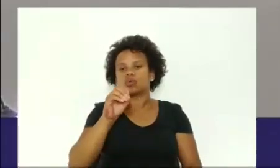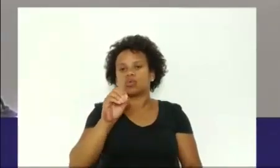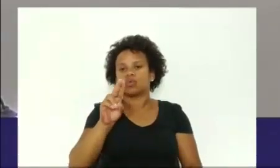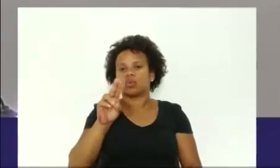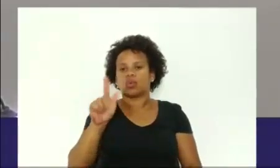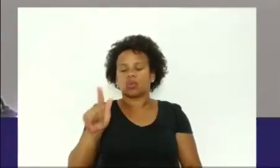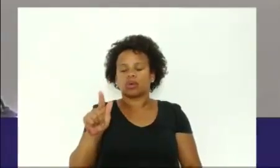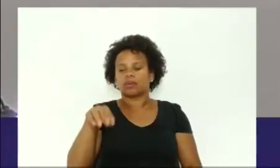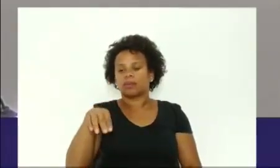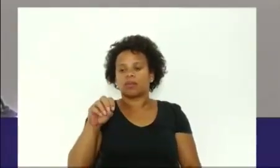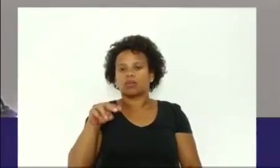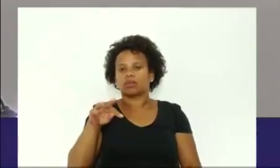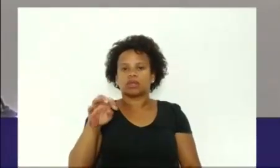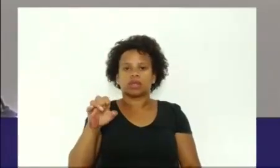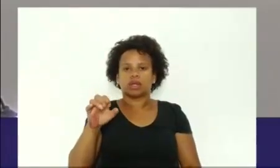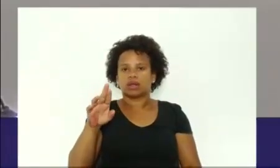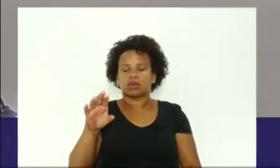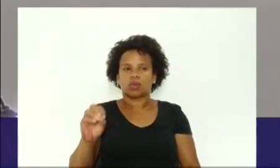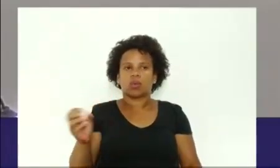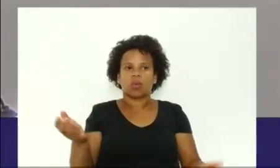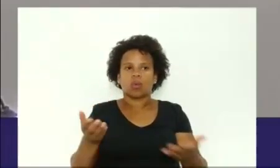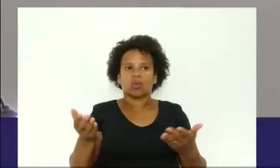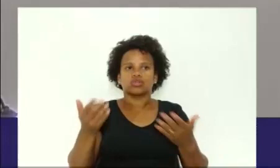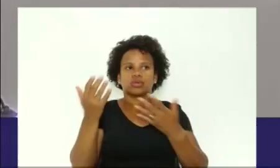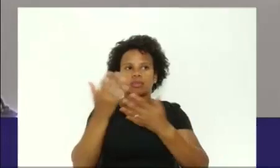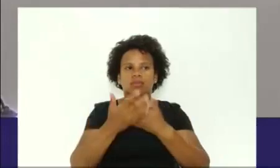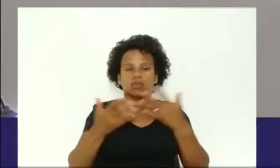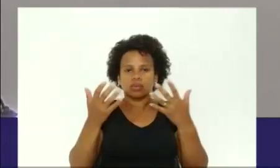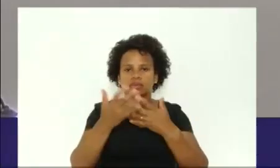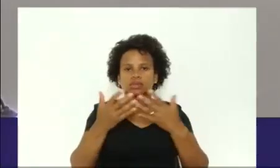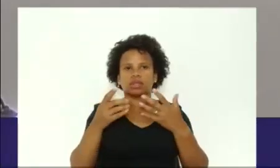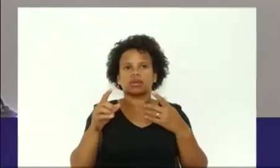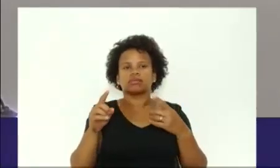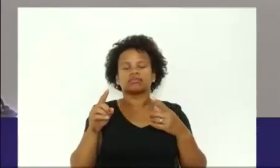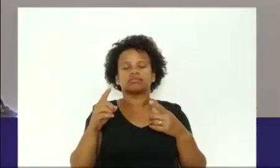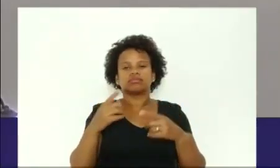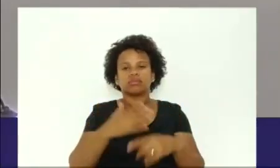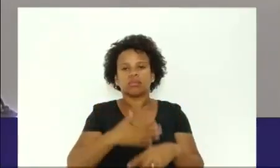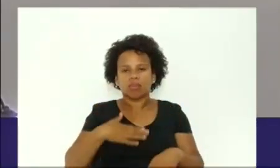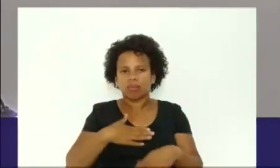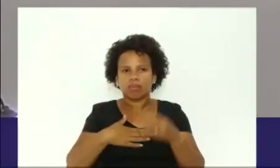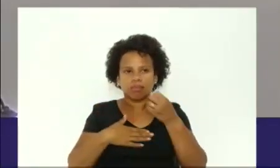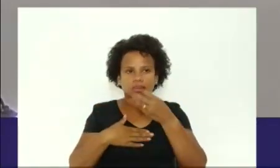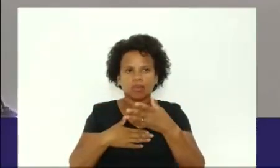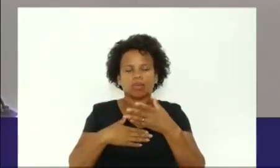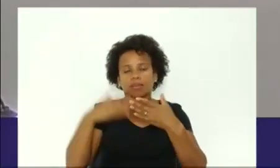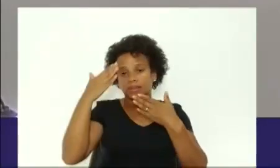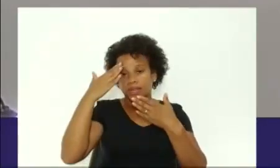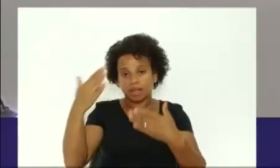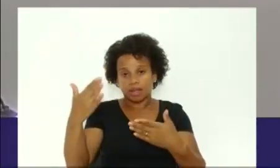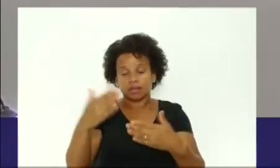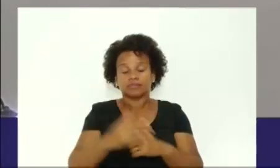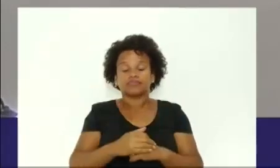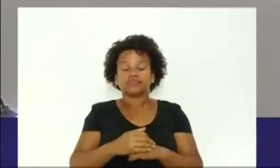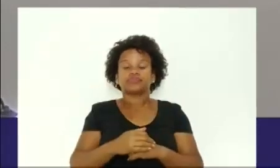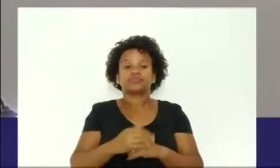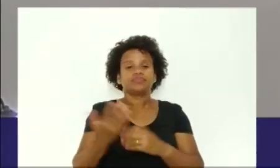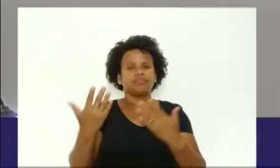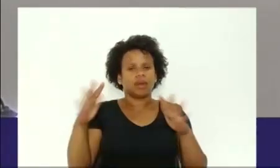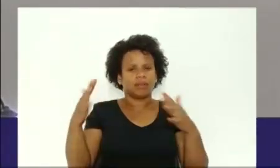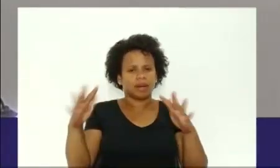está hoje nos colocando uma musiquinha bem gostosa no fundo. Doug, muito obrigada pelo carinho. Parabéns pela sua vida. Hoje